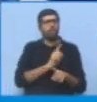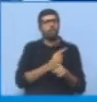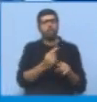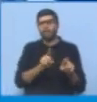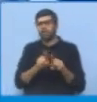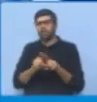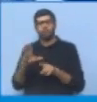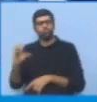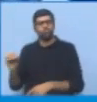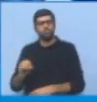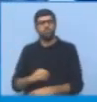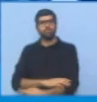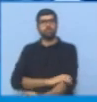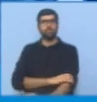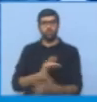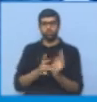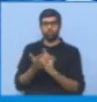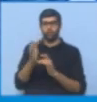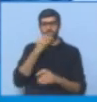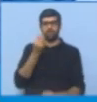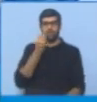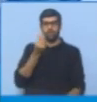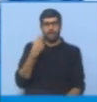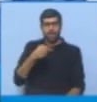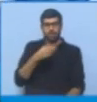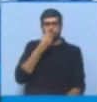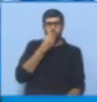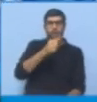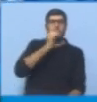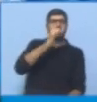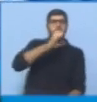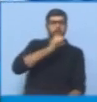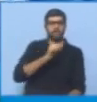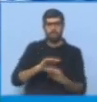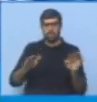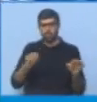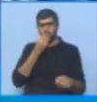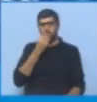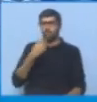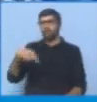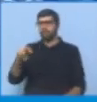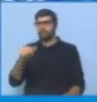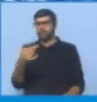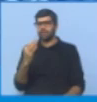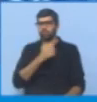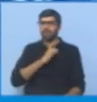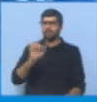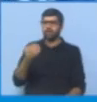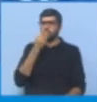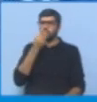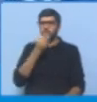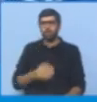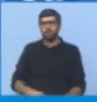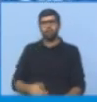Jesus era conhecido, tinha essa fama, o comilão e o beberrão. Não é? Está à mesa, vai comer à casa do Mateus, um grande banquete, diz o